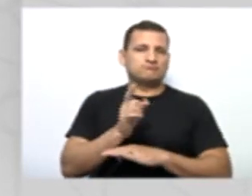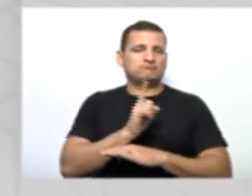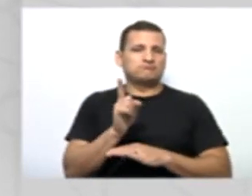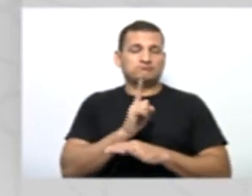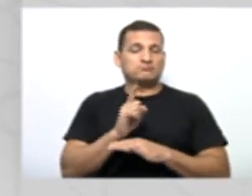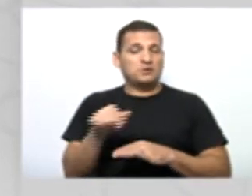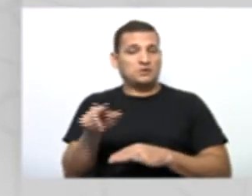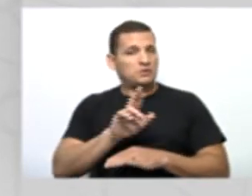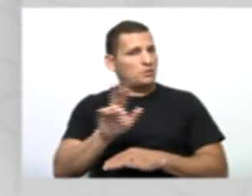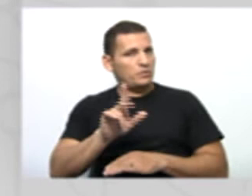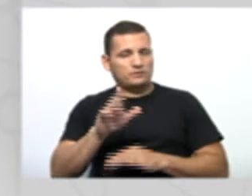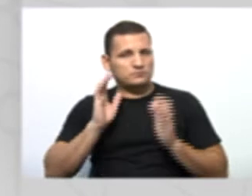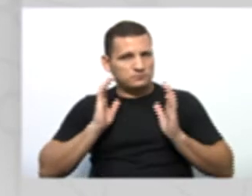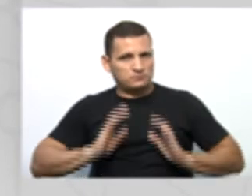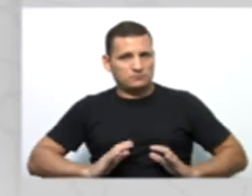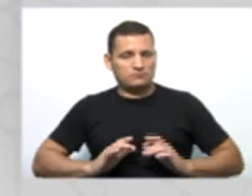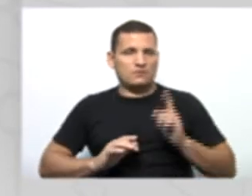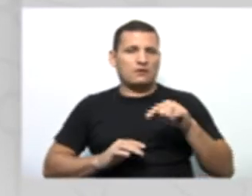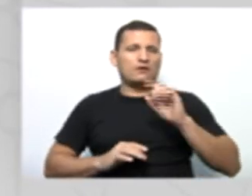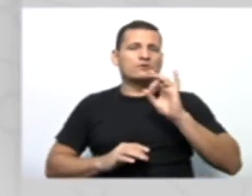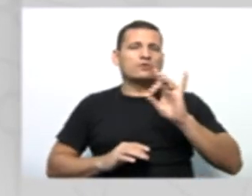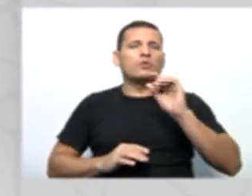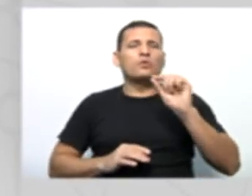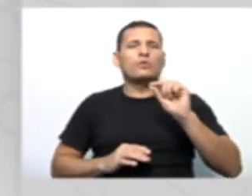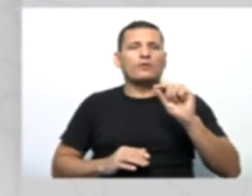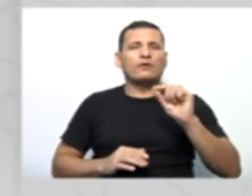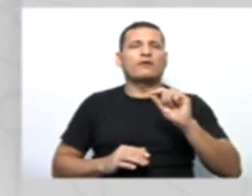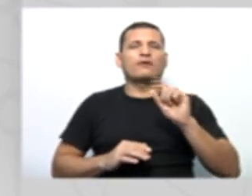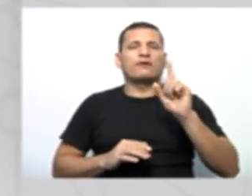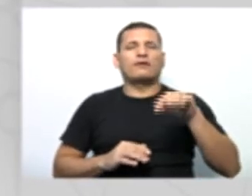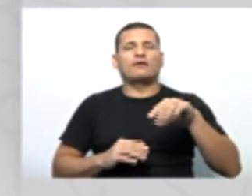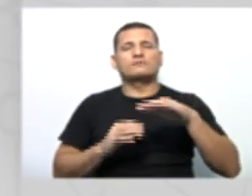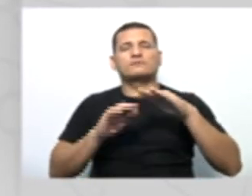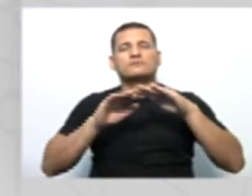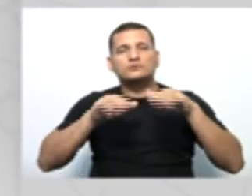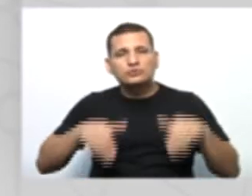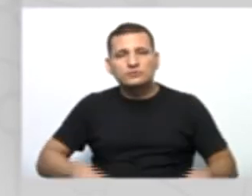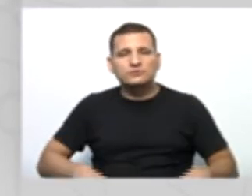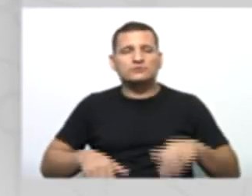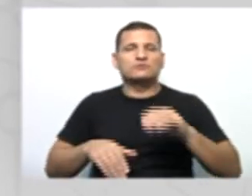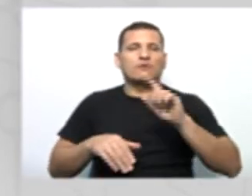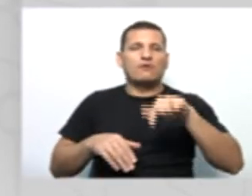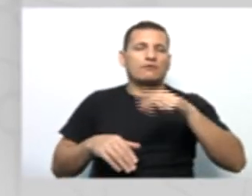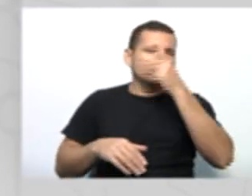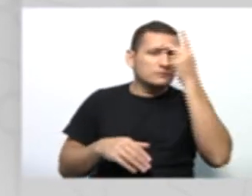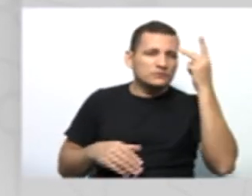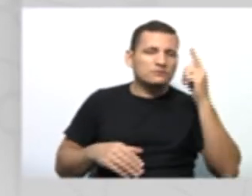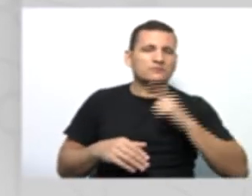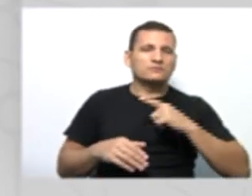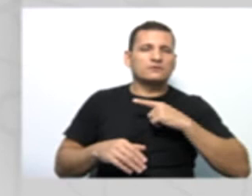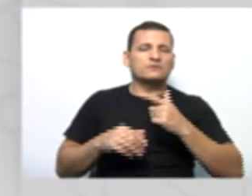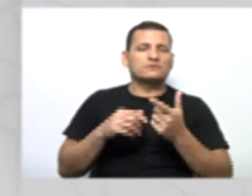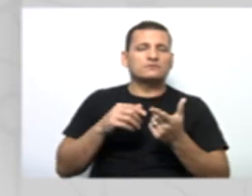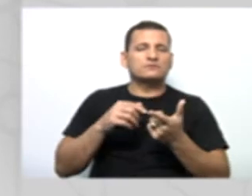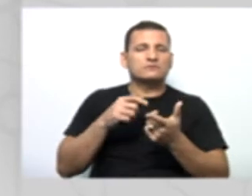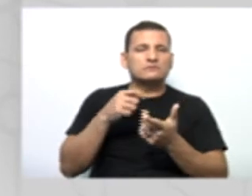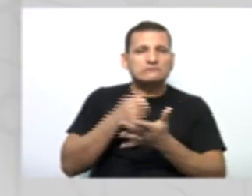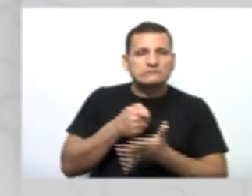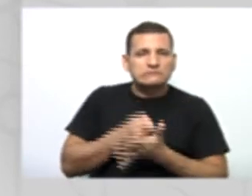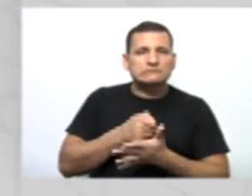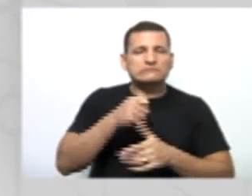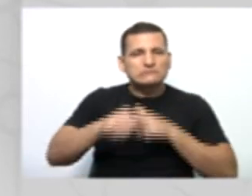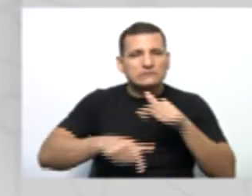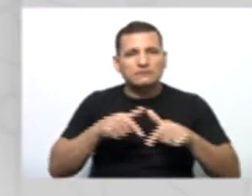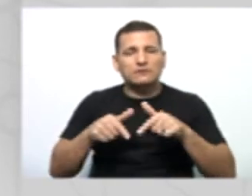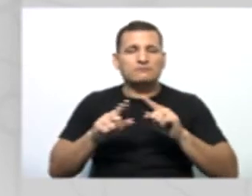eram cidadãos, eram súditos. Quem é o súdito? É a pessoa que só tem deveres, ela não tem direitos. Se eu só tenho deveres, mas